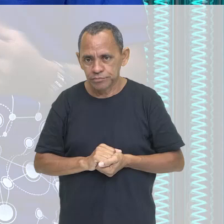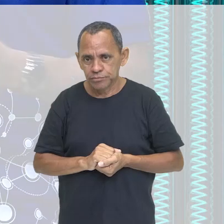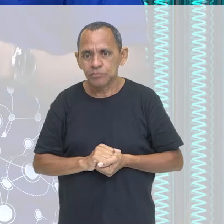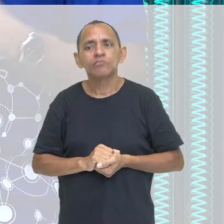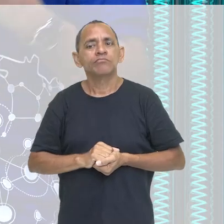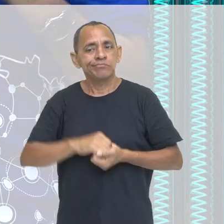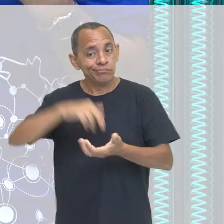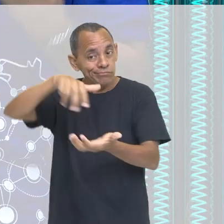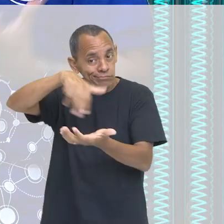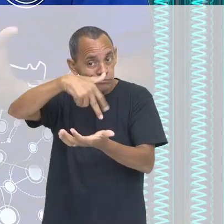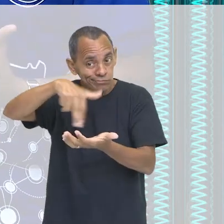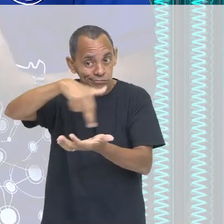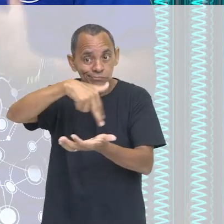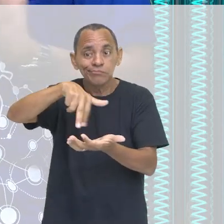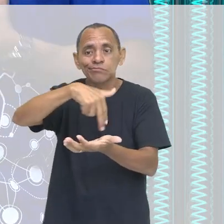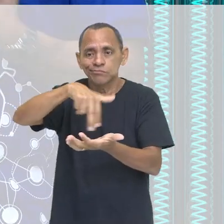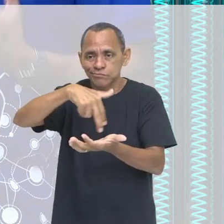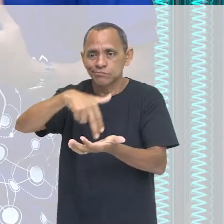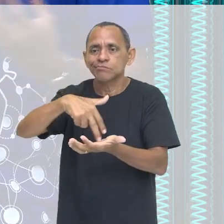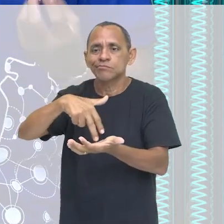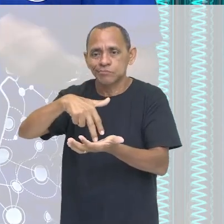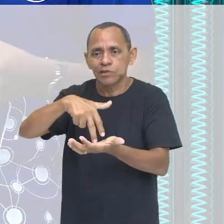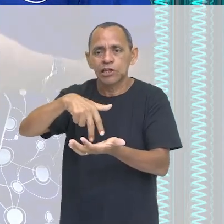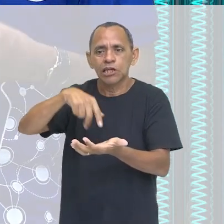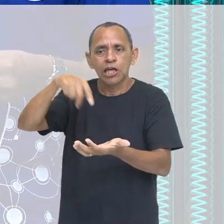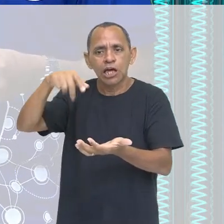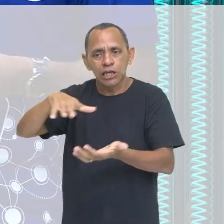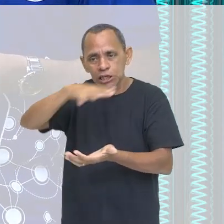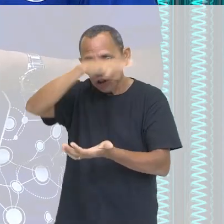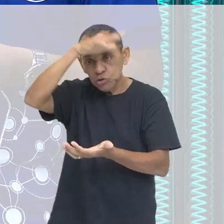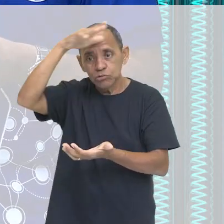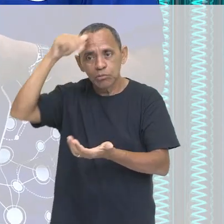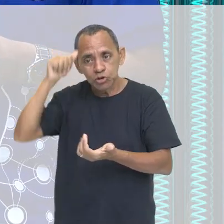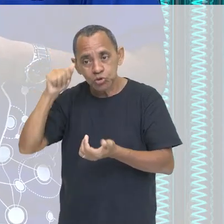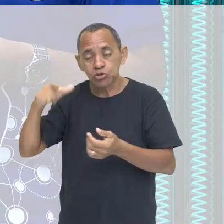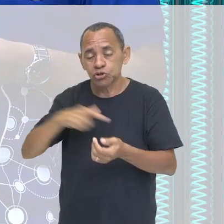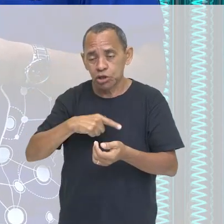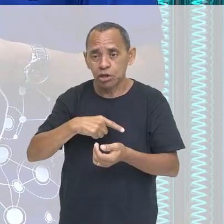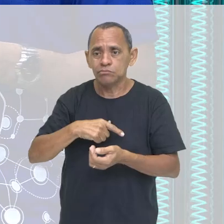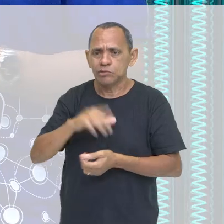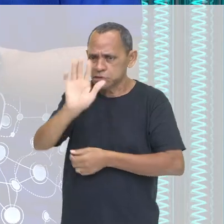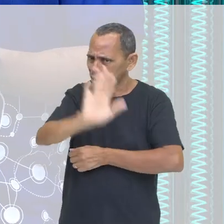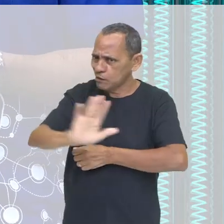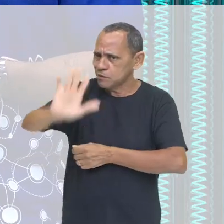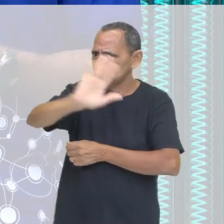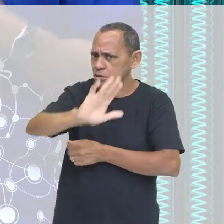dance também, né, algo que o Amazonas tem muito, né, a região amazônica tem muito.